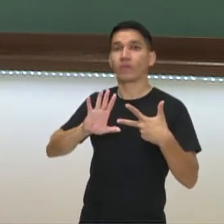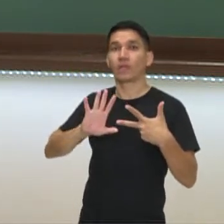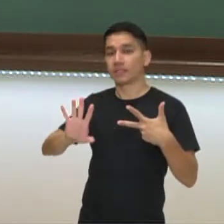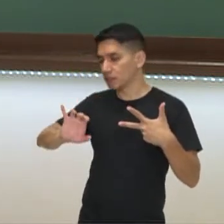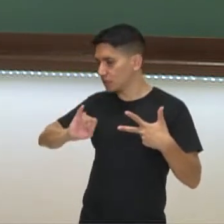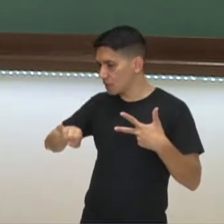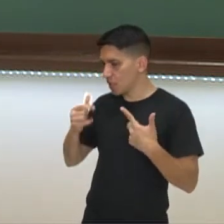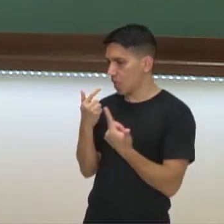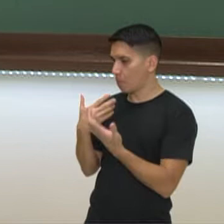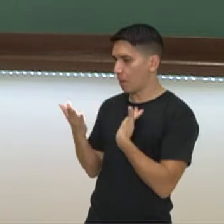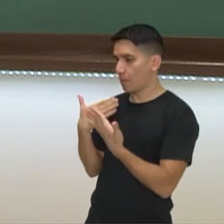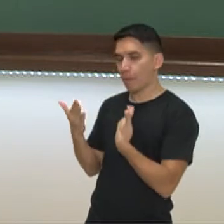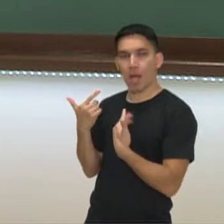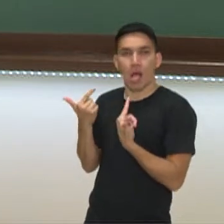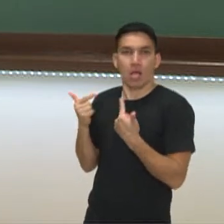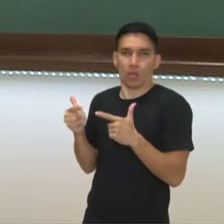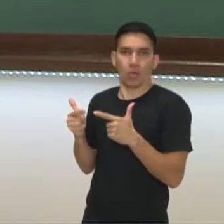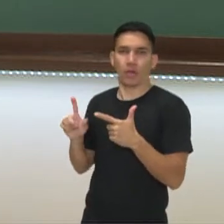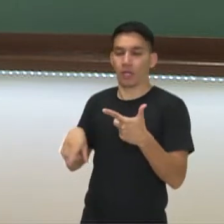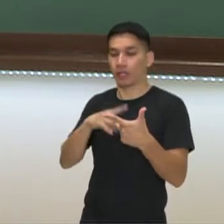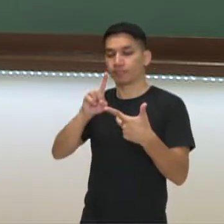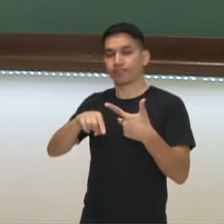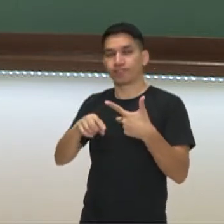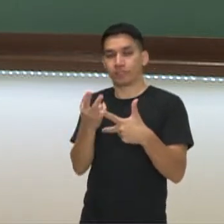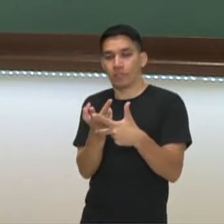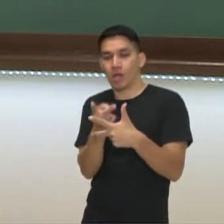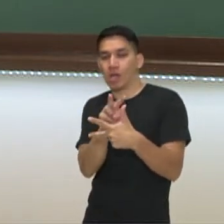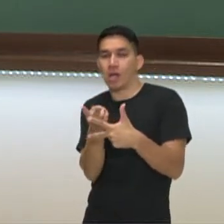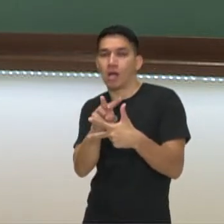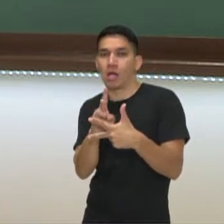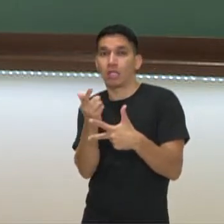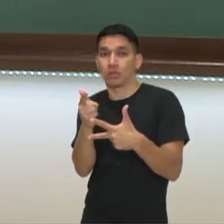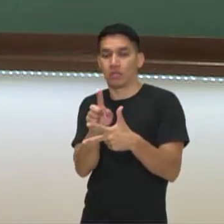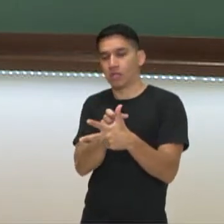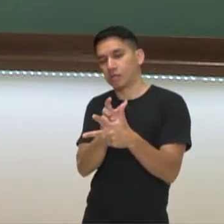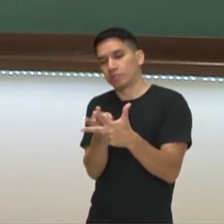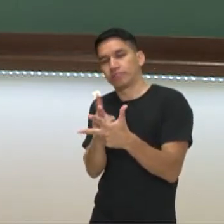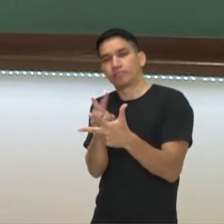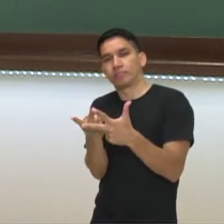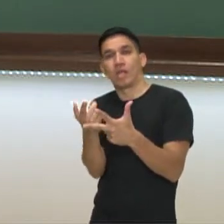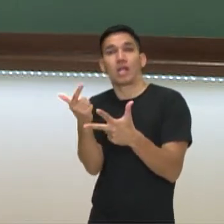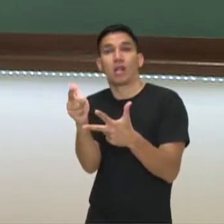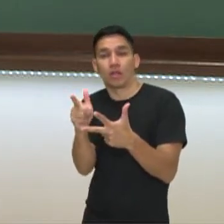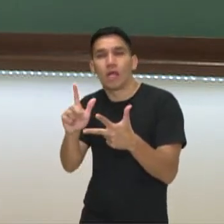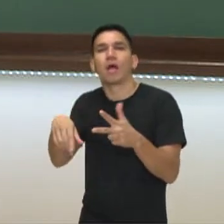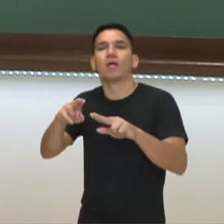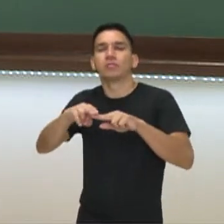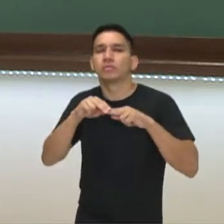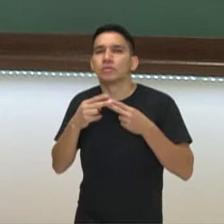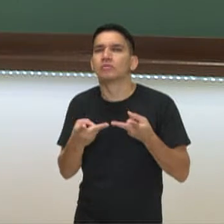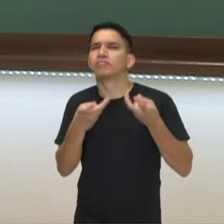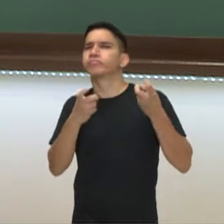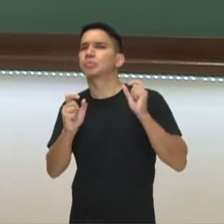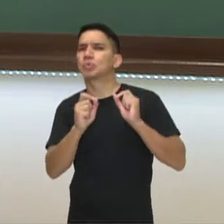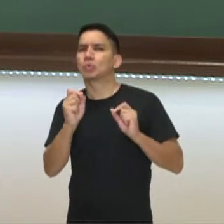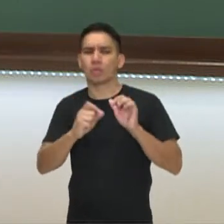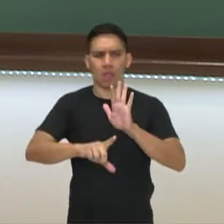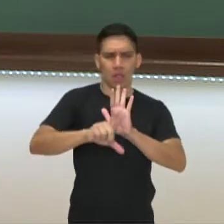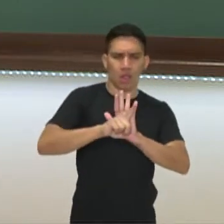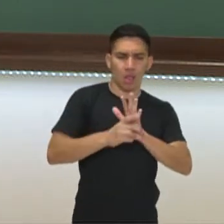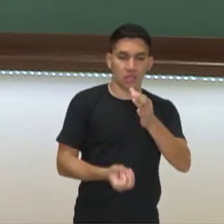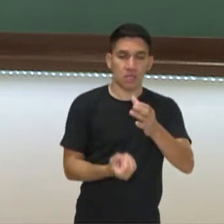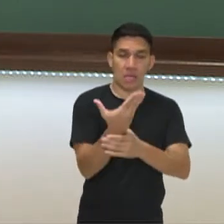com o legislativo, né, ele não tem essa questão, então, de conceber, né, as questões das leis, ou mesmo,